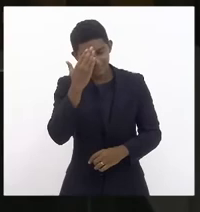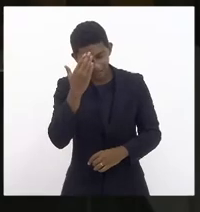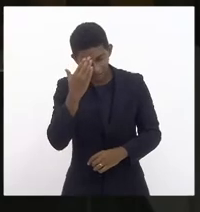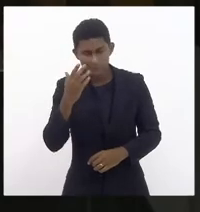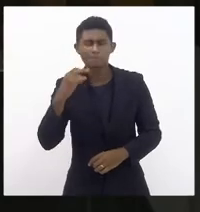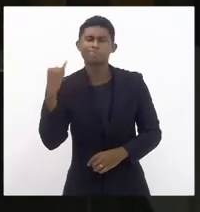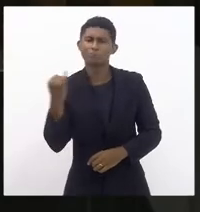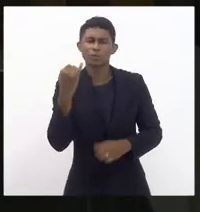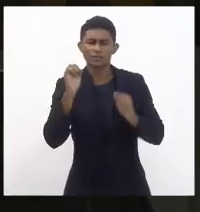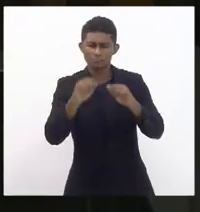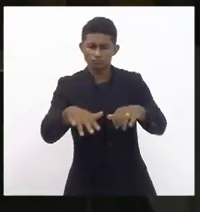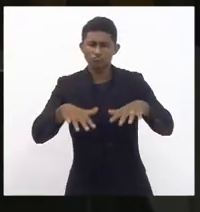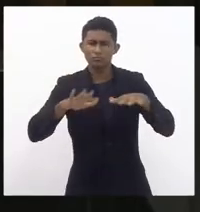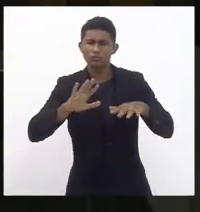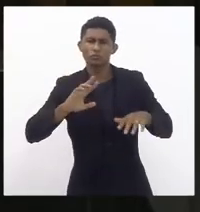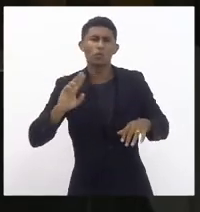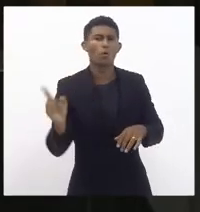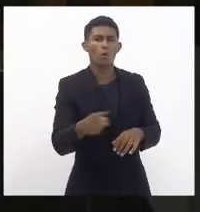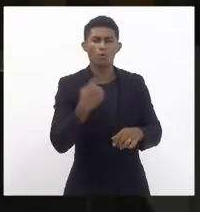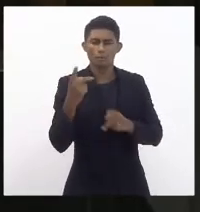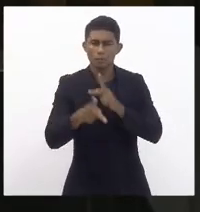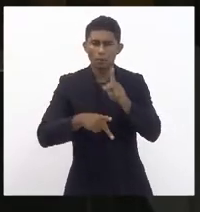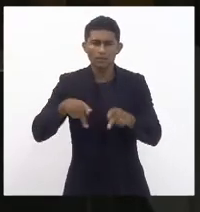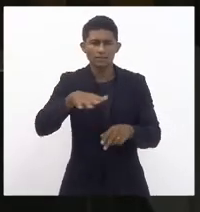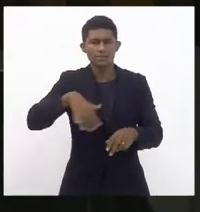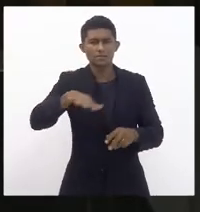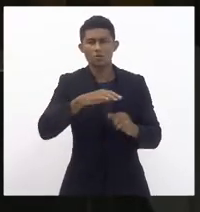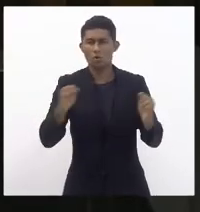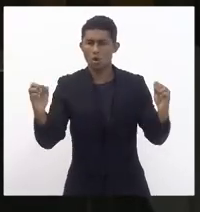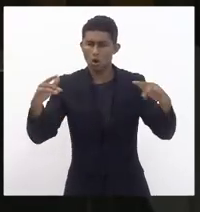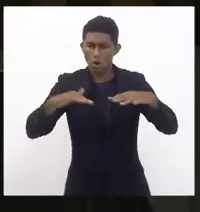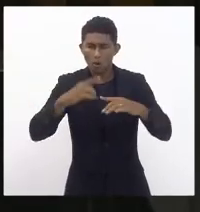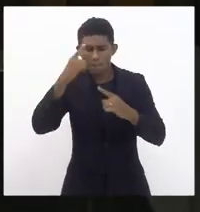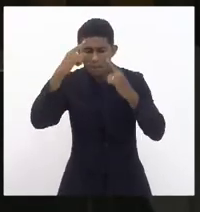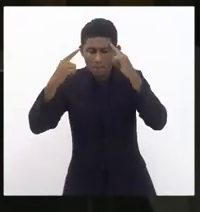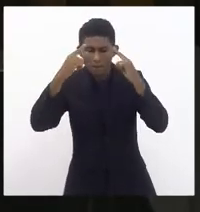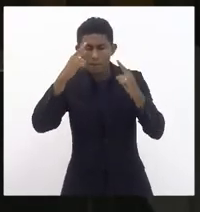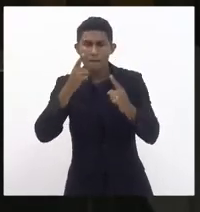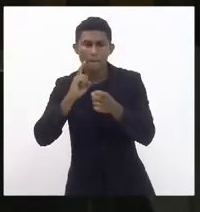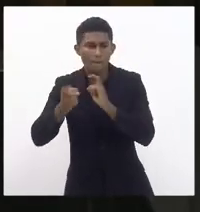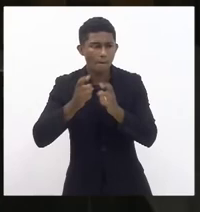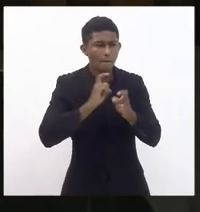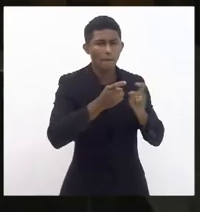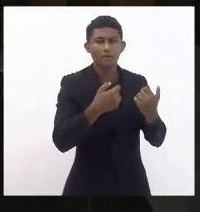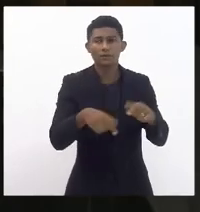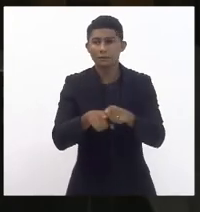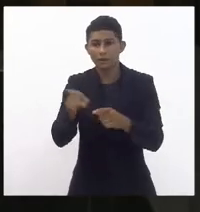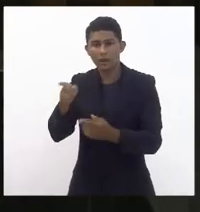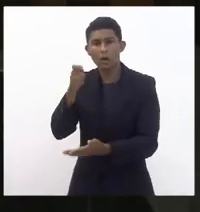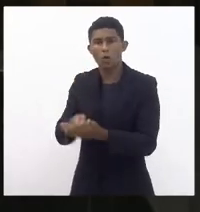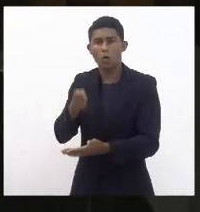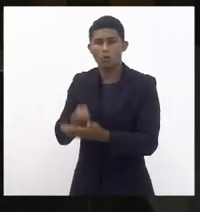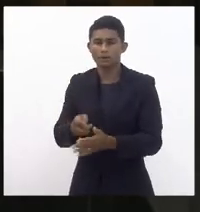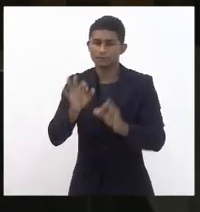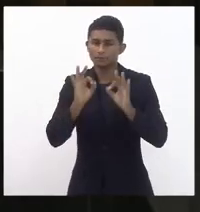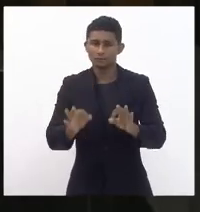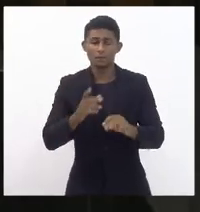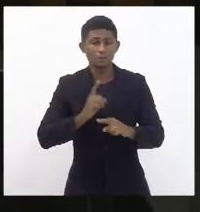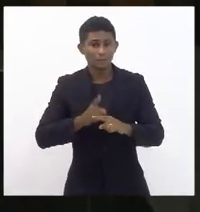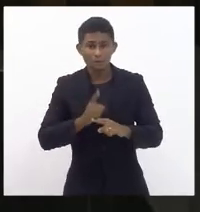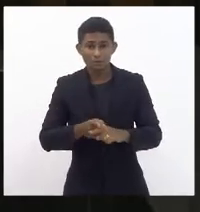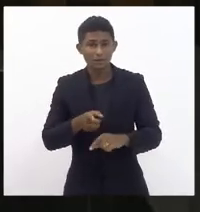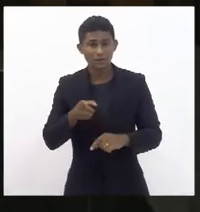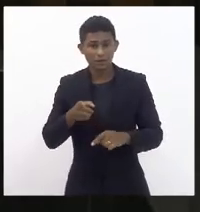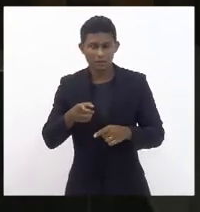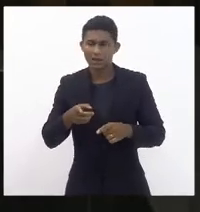da população para a gente poder debater nossas ideias e cobrar de fato a quem tem que ser cobrado por É do jeito que tá